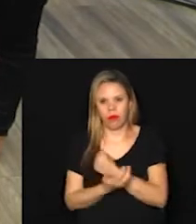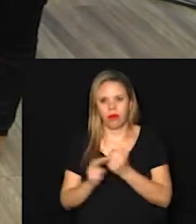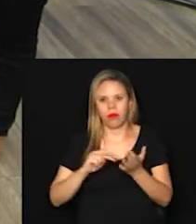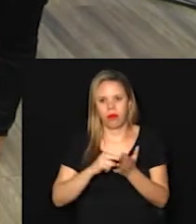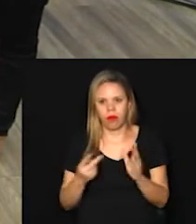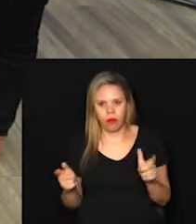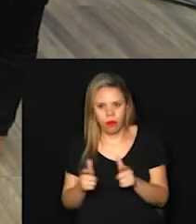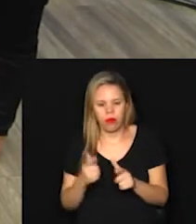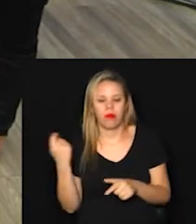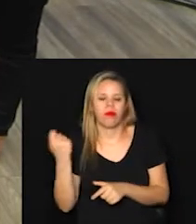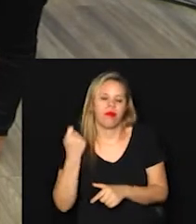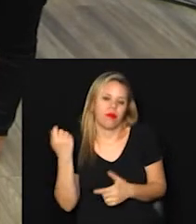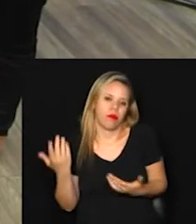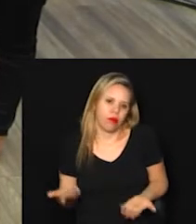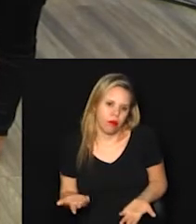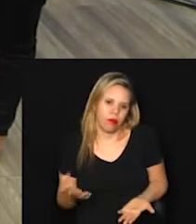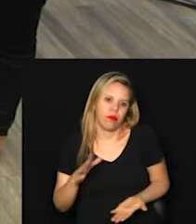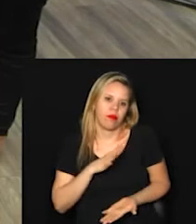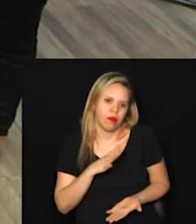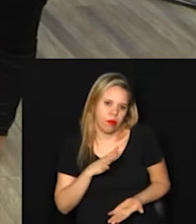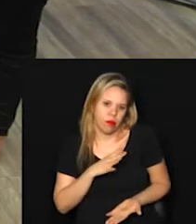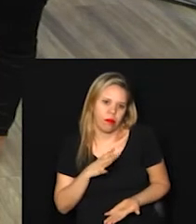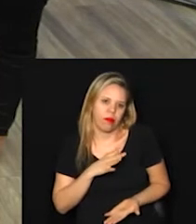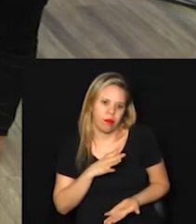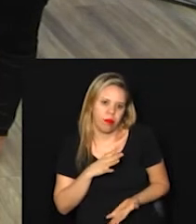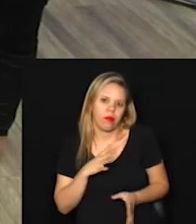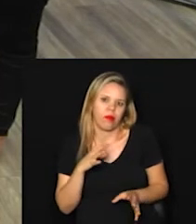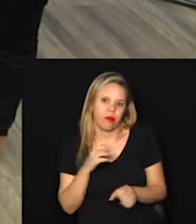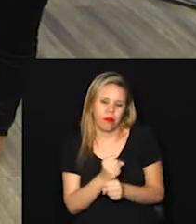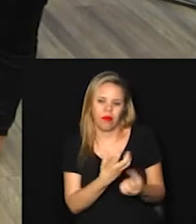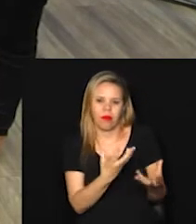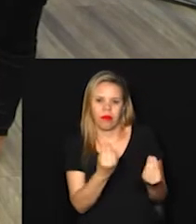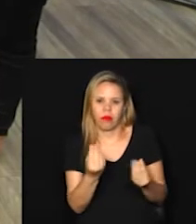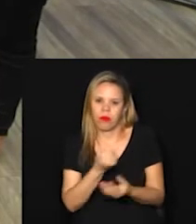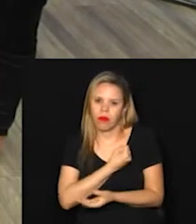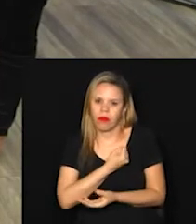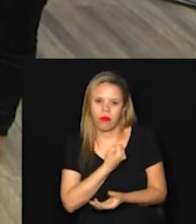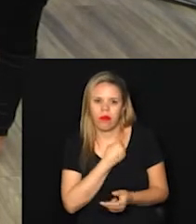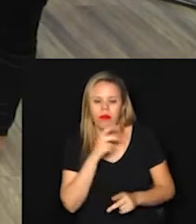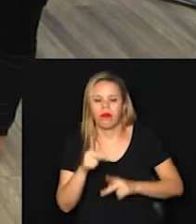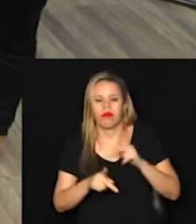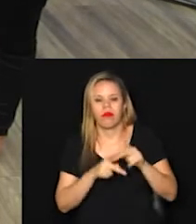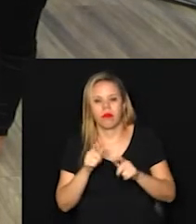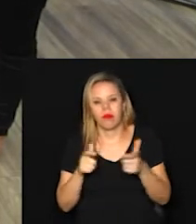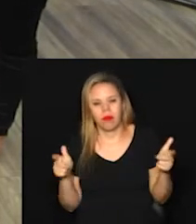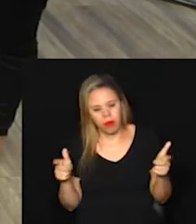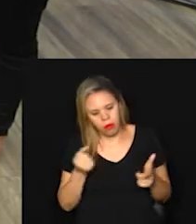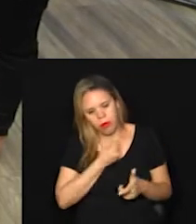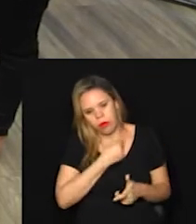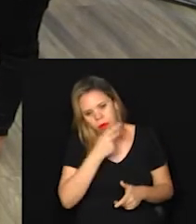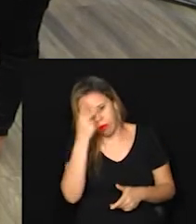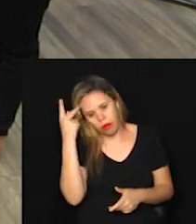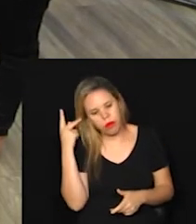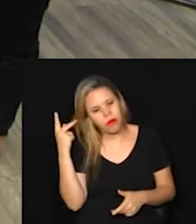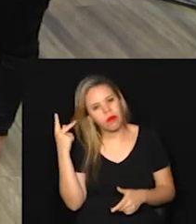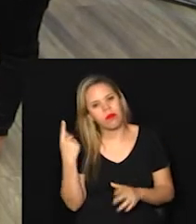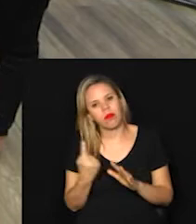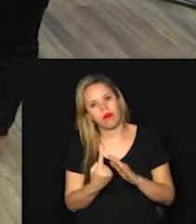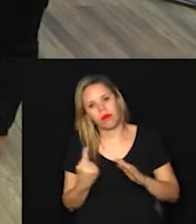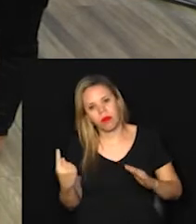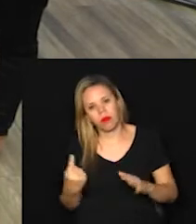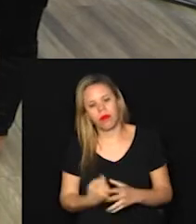menor gravidade. A cidade ainda soma muitos números de pessoas que aumentaram o número de pessoas em